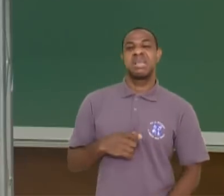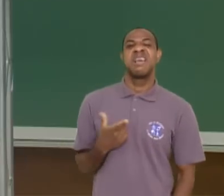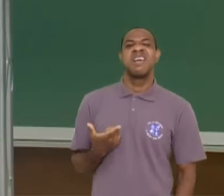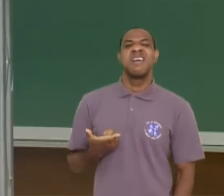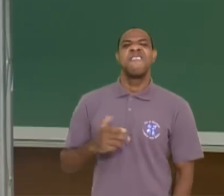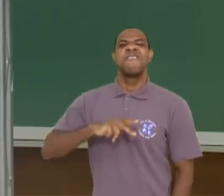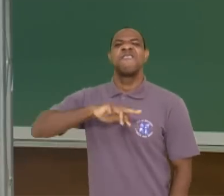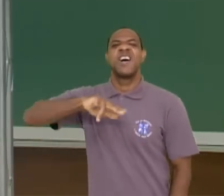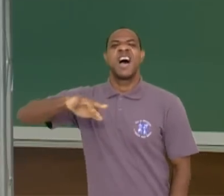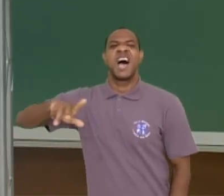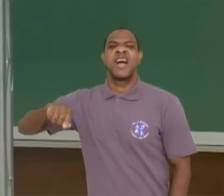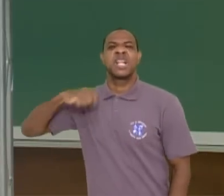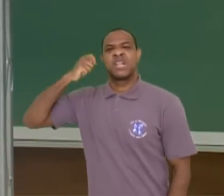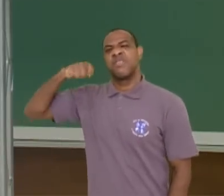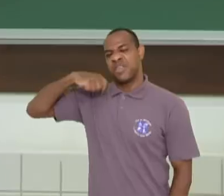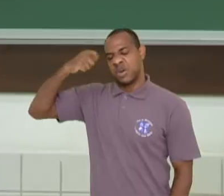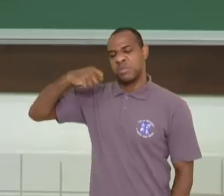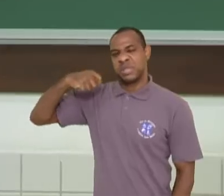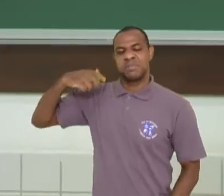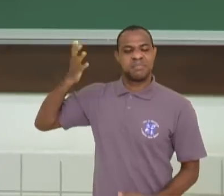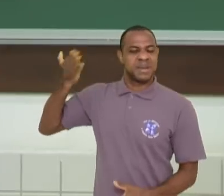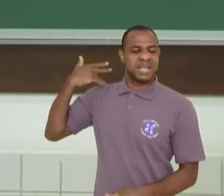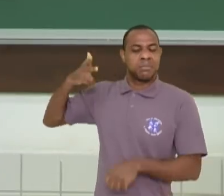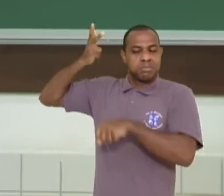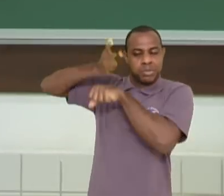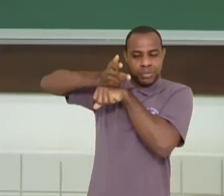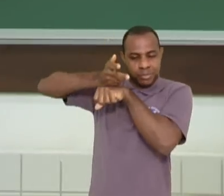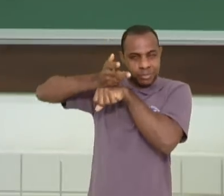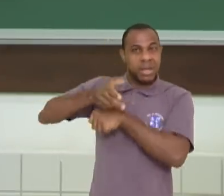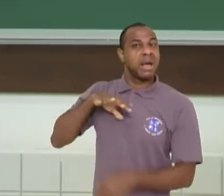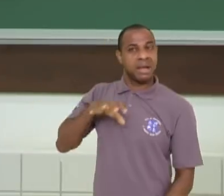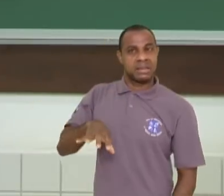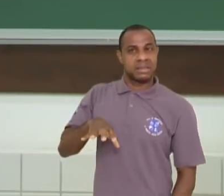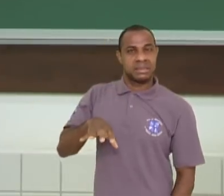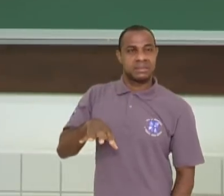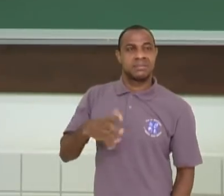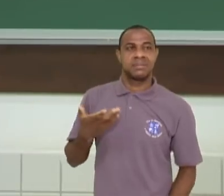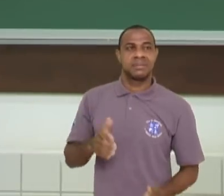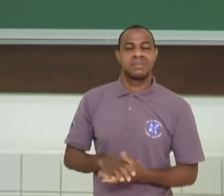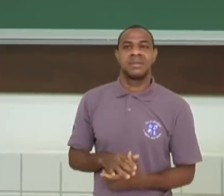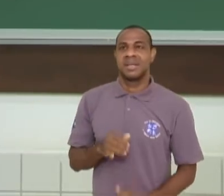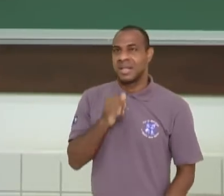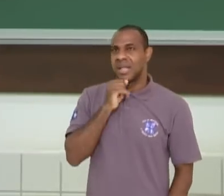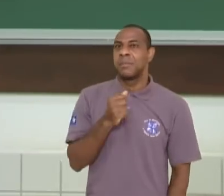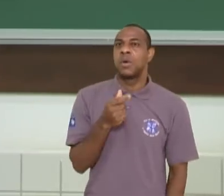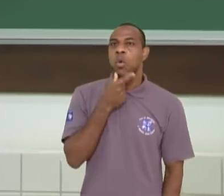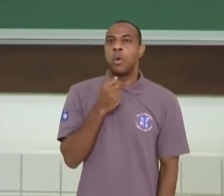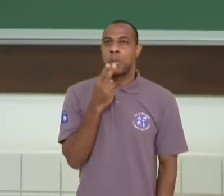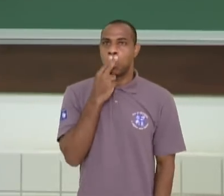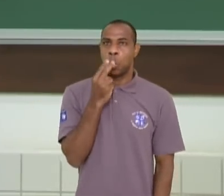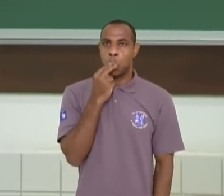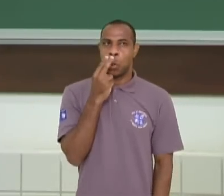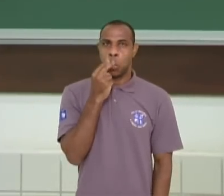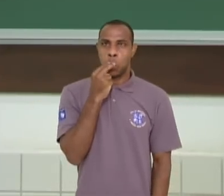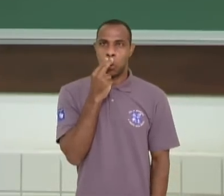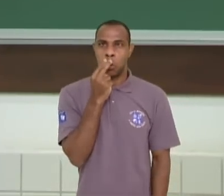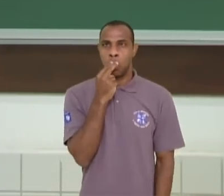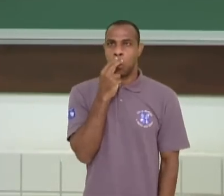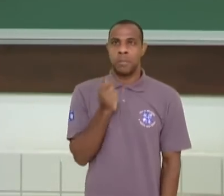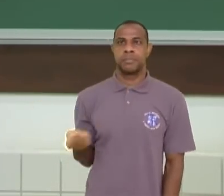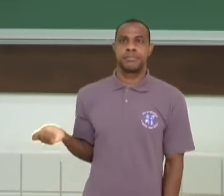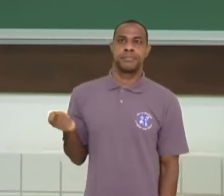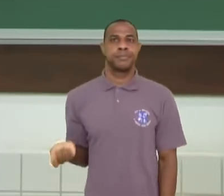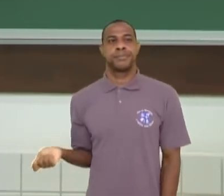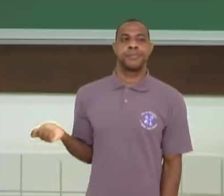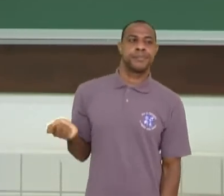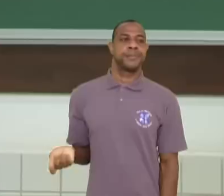filmes que foram gravados dessa maneira, né? Então, os filmes, se você remeter lá, por exemplo, o Charles Chaplin, que era um grande ator, um grande nome na época. Então,